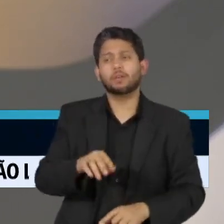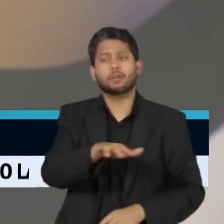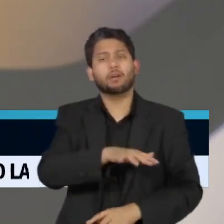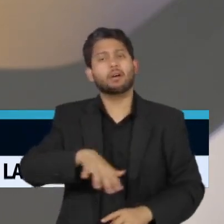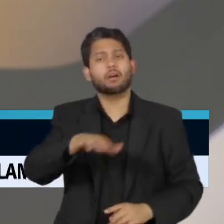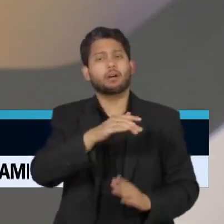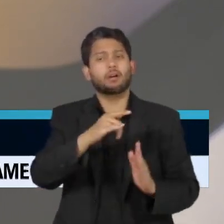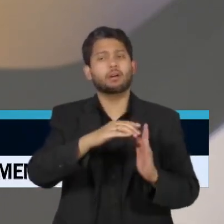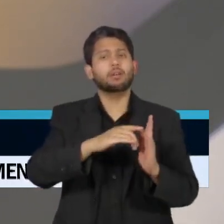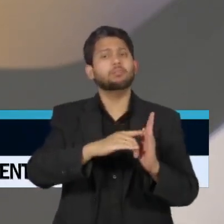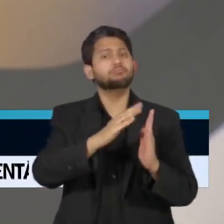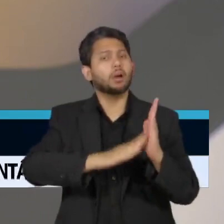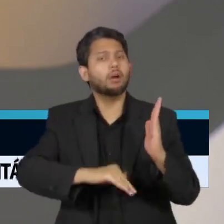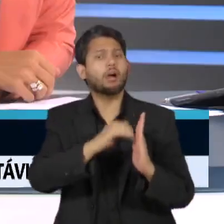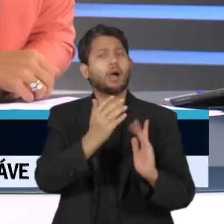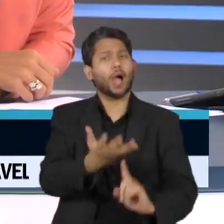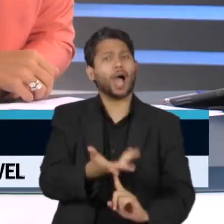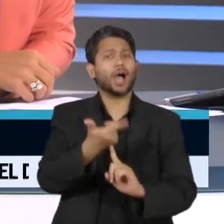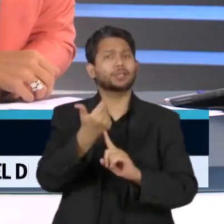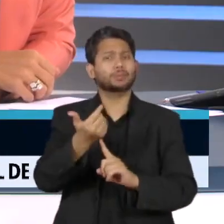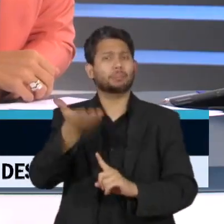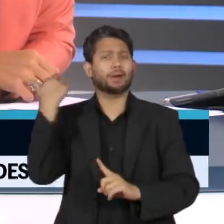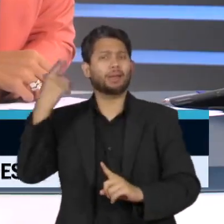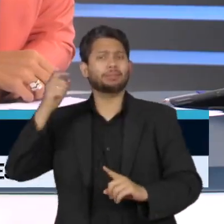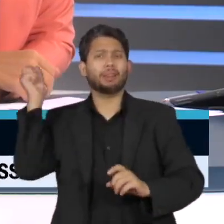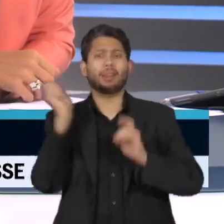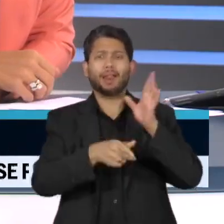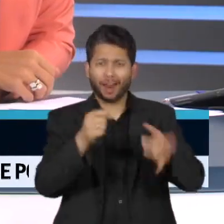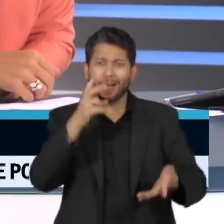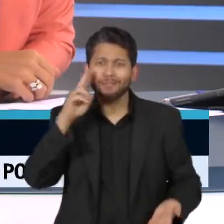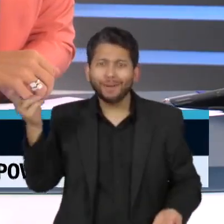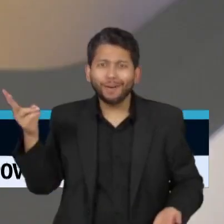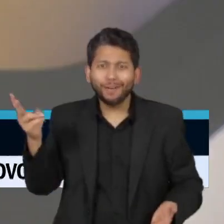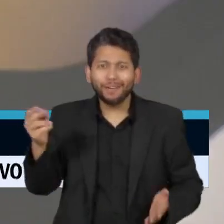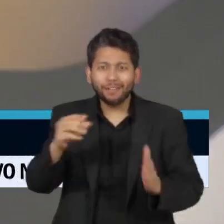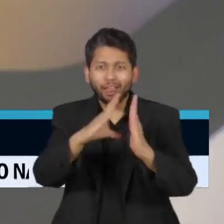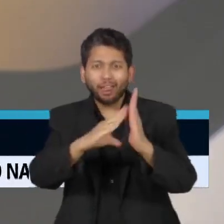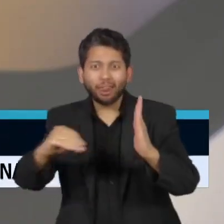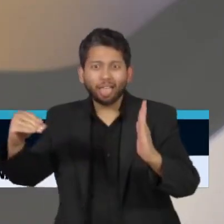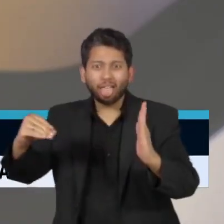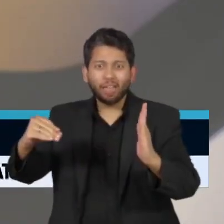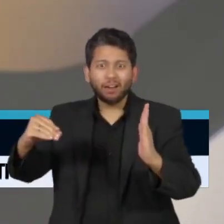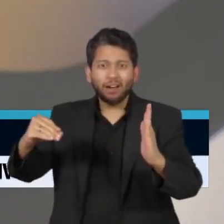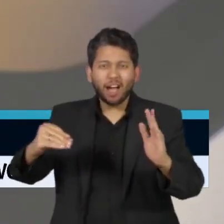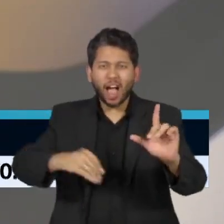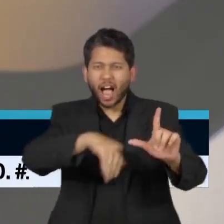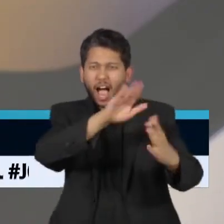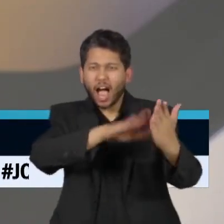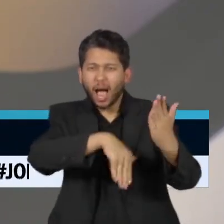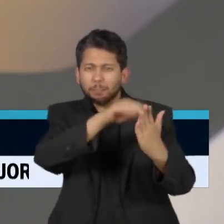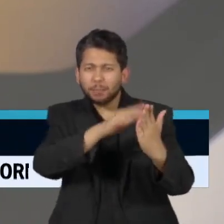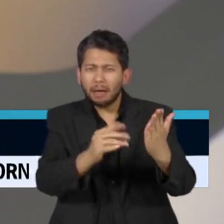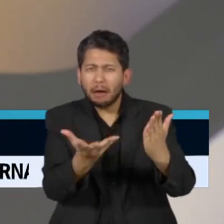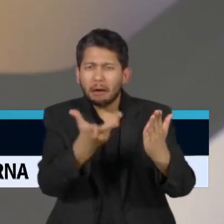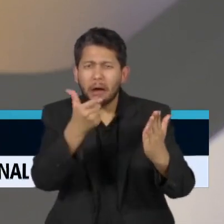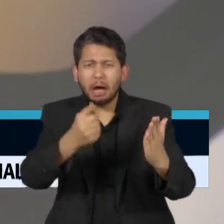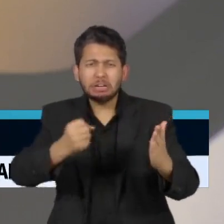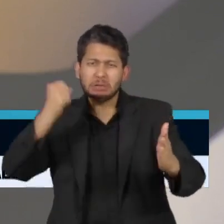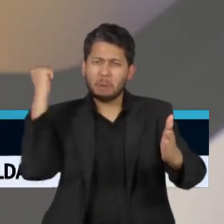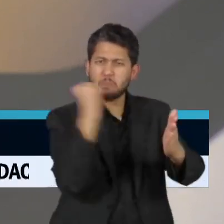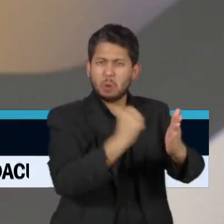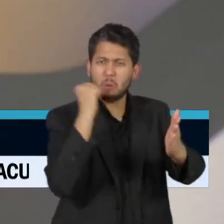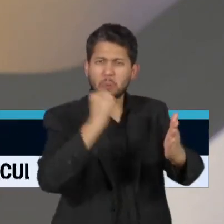tão ultrajada como foi nos atos de vandalismo do dia 8, com várias obras de arte de